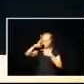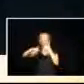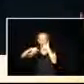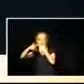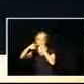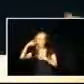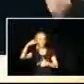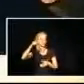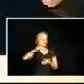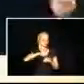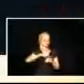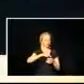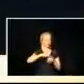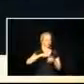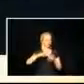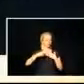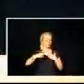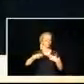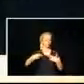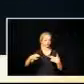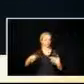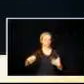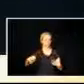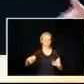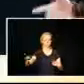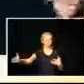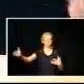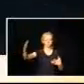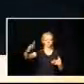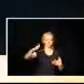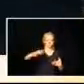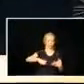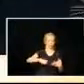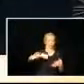é uma atitude que eles têm até interessante, vereador Salvador, de